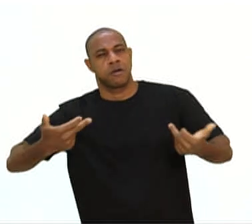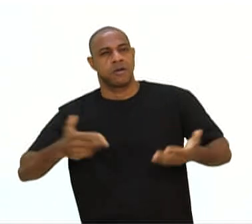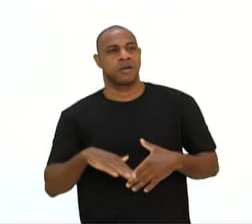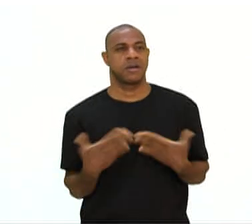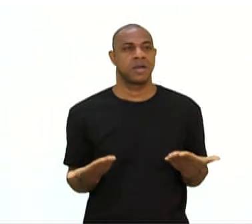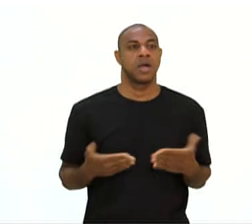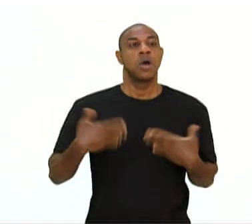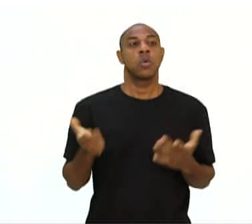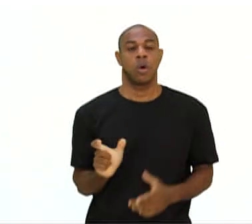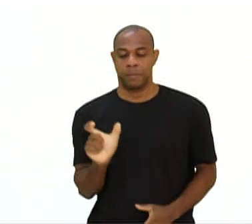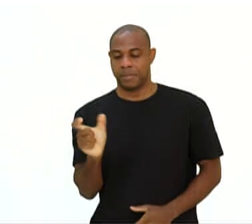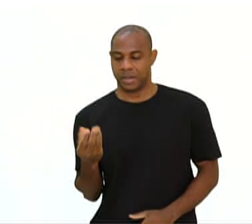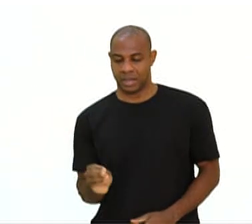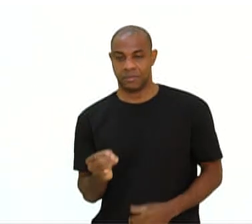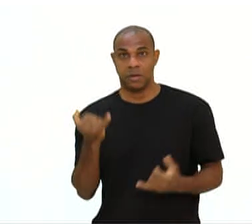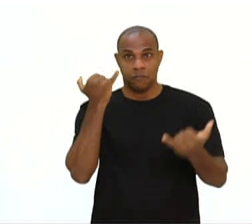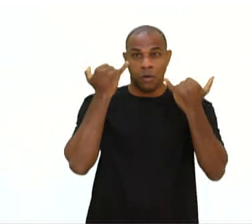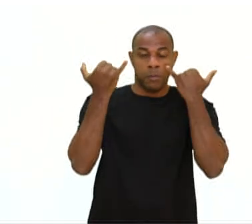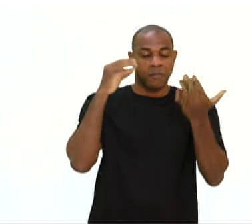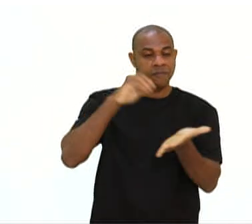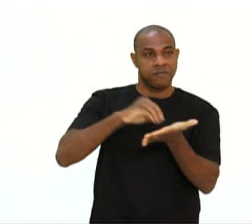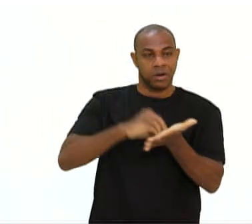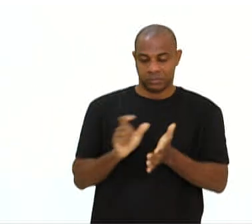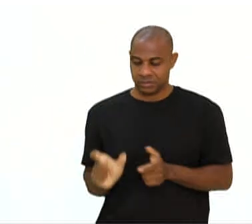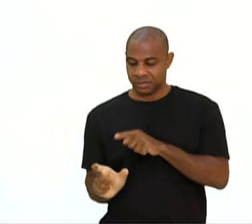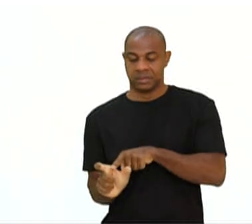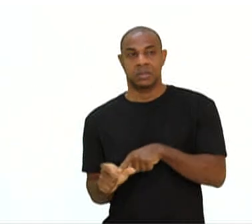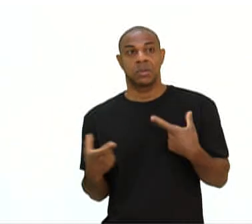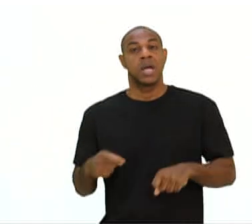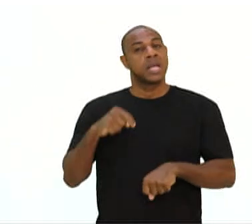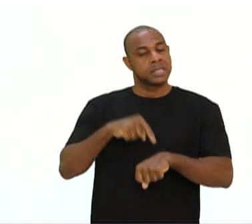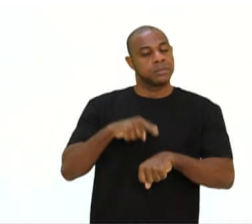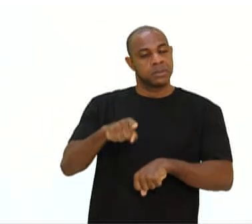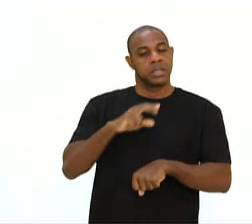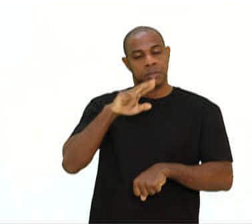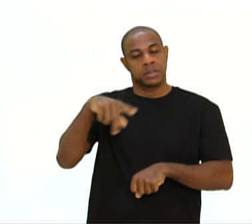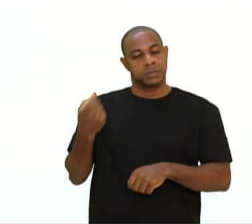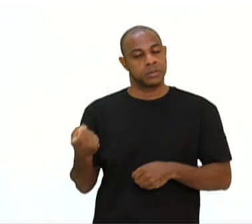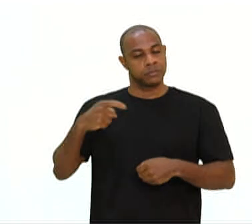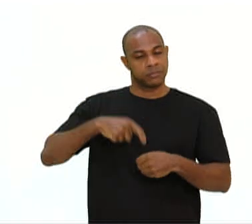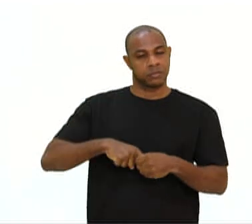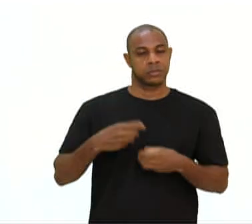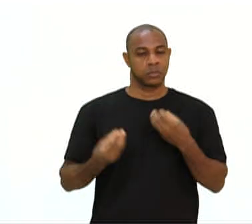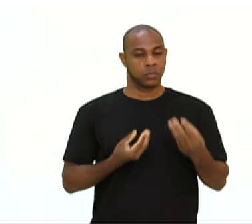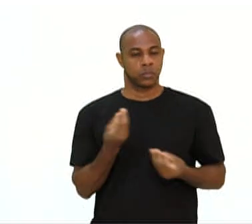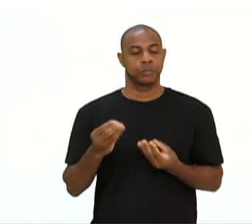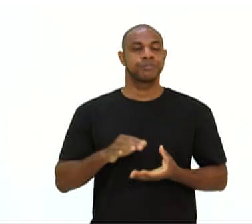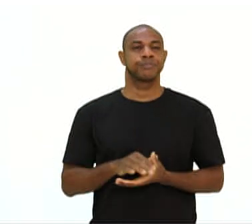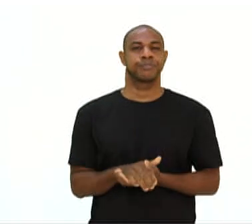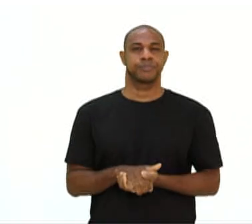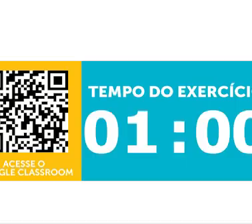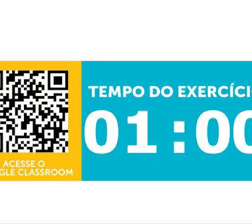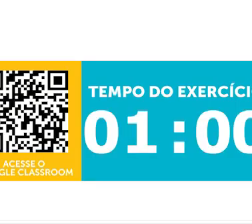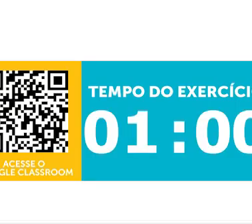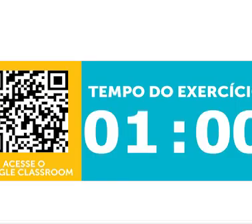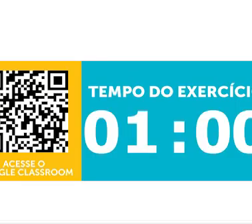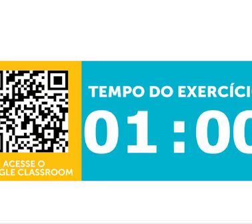Qual a palavra, qual a informação que está faltando na nossa frase? Vou dar um tempinho para vocês responderem, a gente já volta.